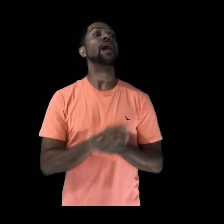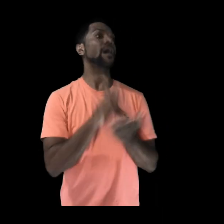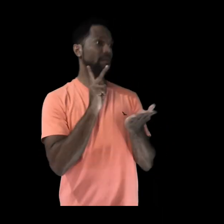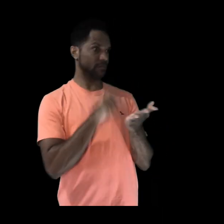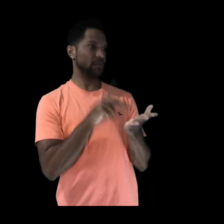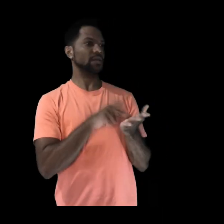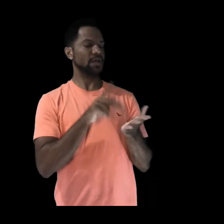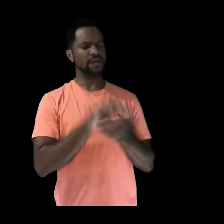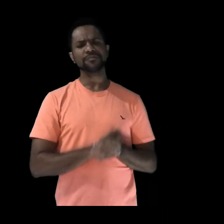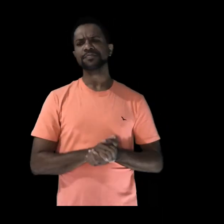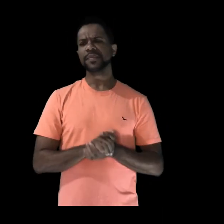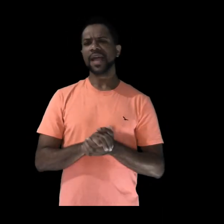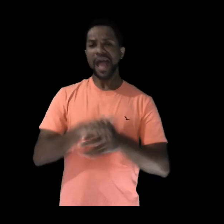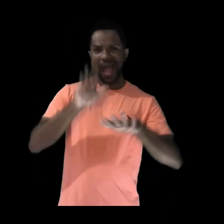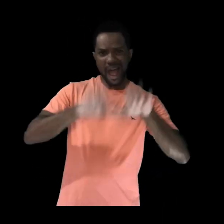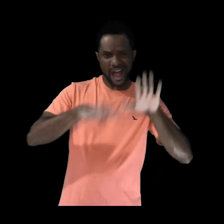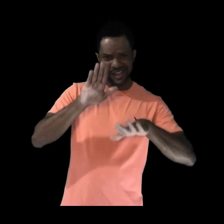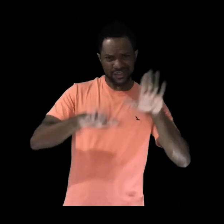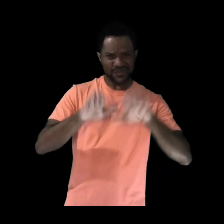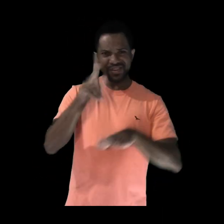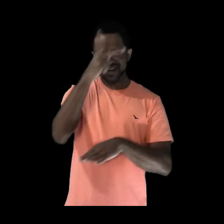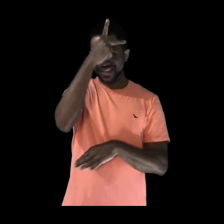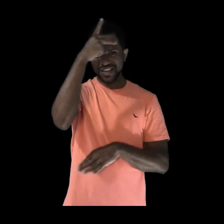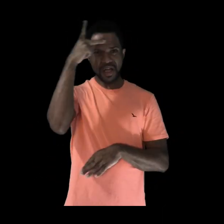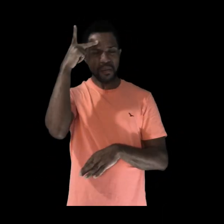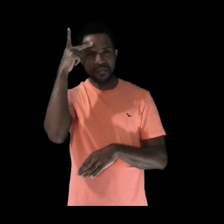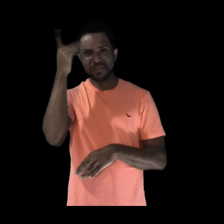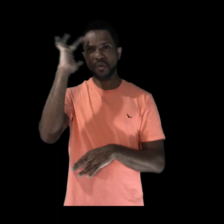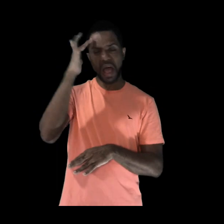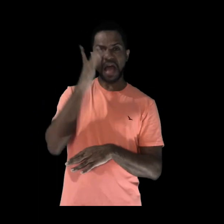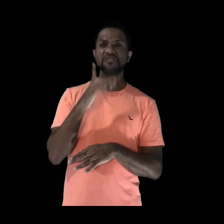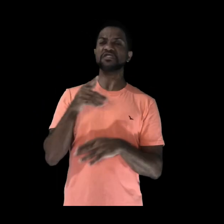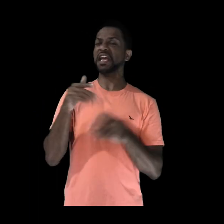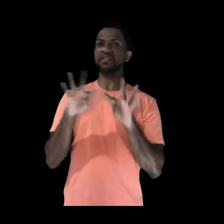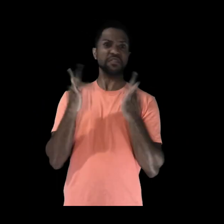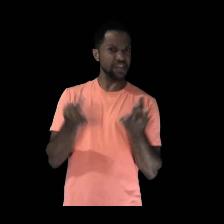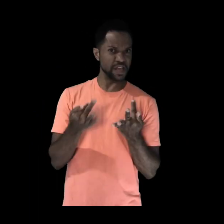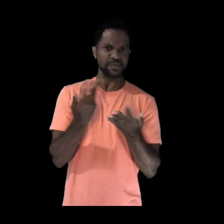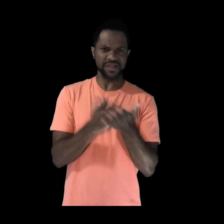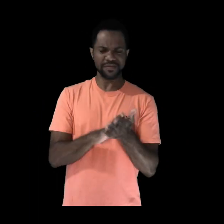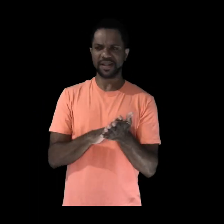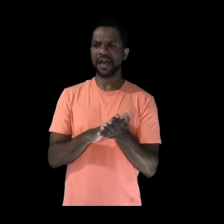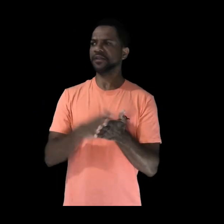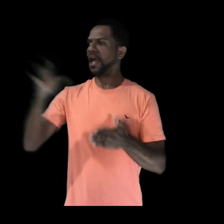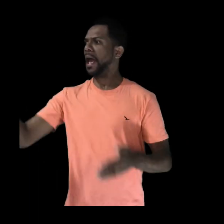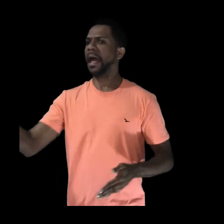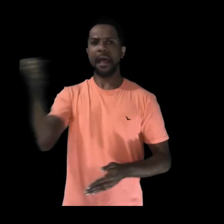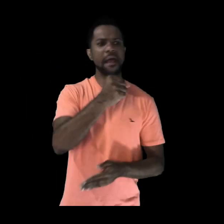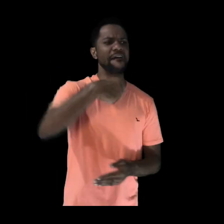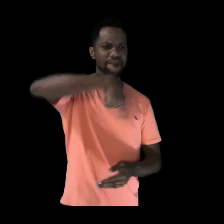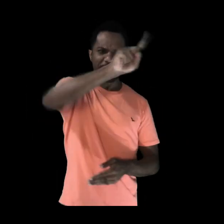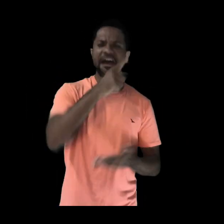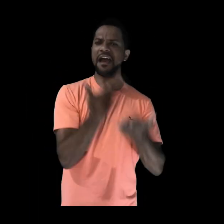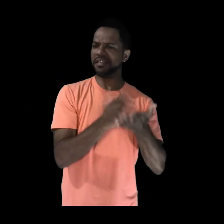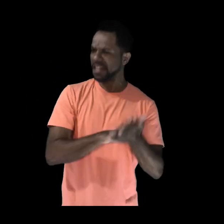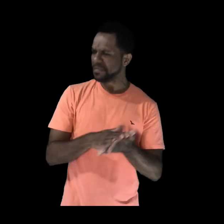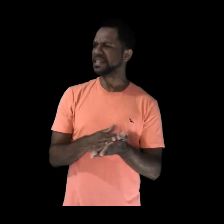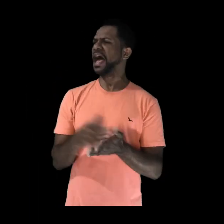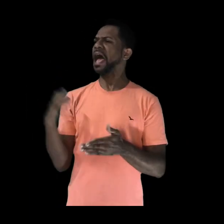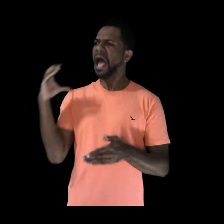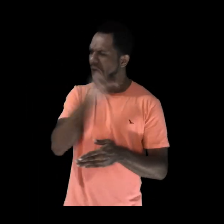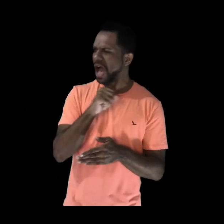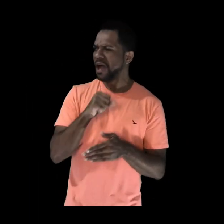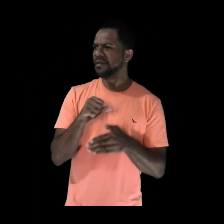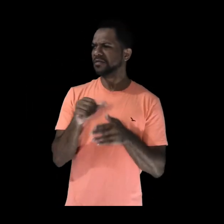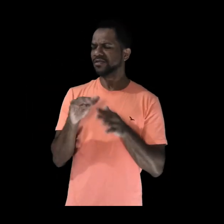Verdade. E, às vezes, né, a pessoa pensa que intérprete é máquina, né? Vai lá interpretar aquilo, tá falando lá, vai lá interpretar aquilo. Vai lá,